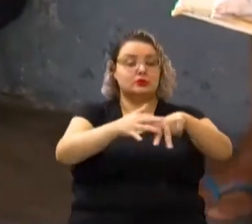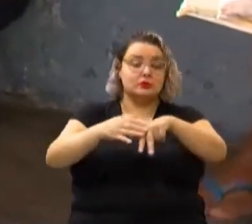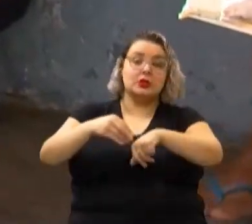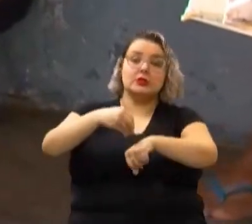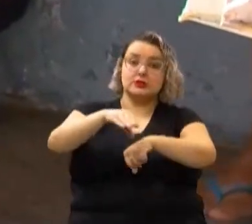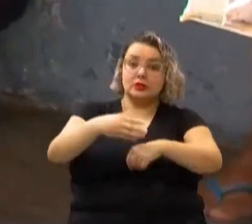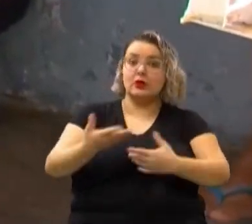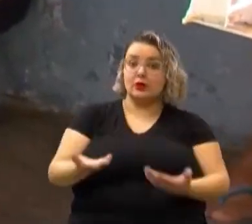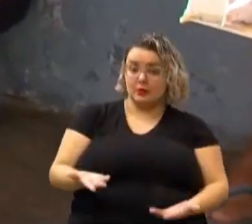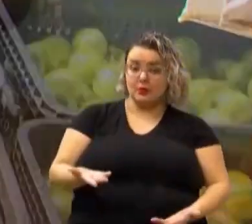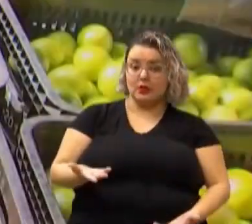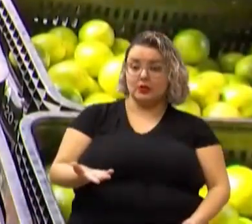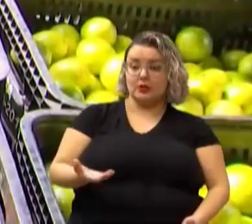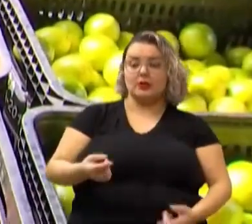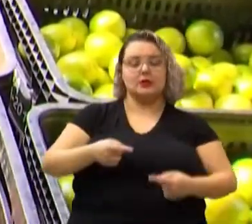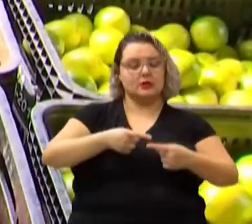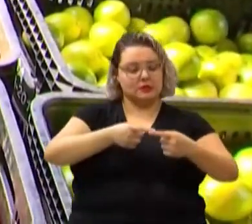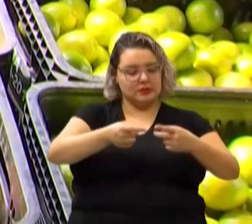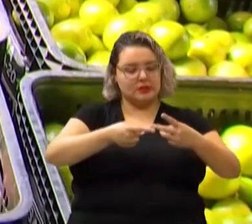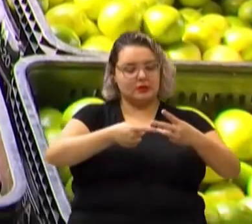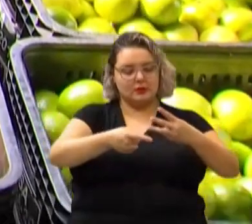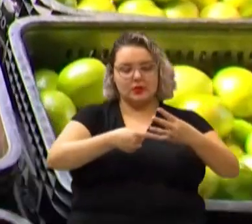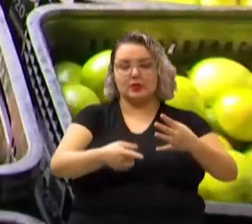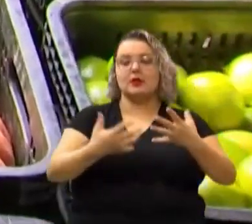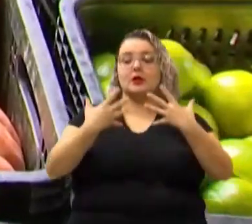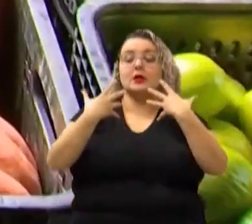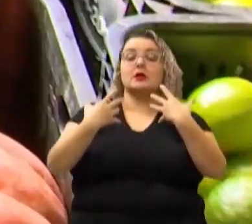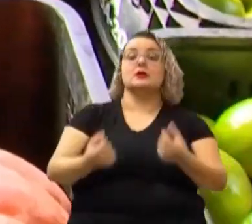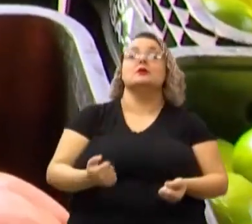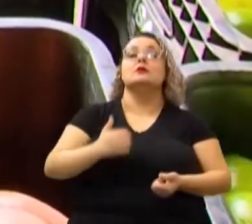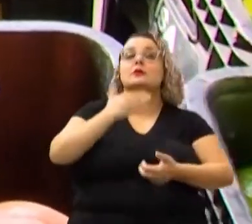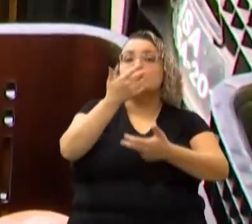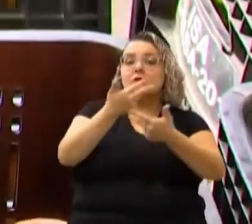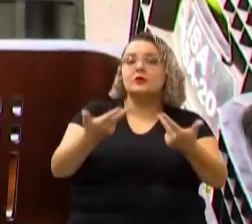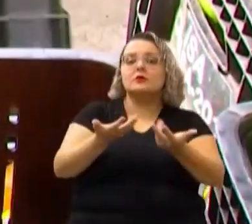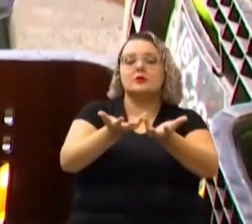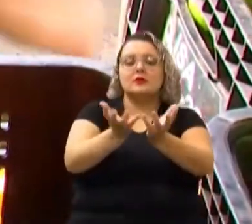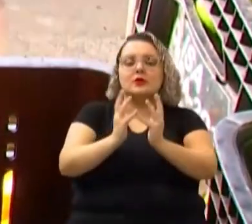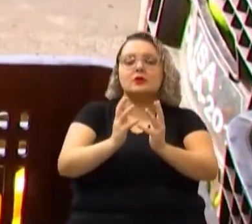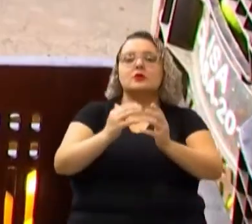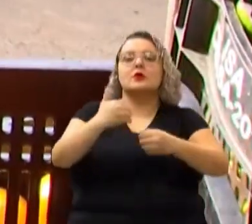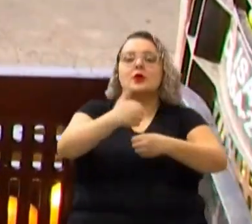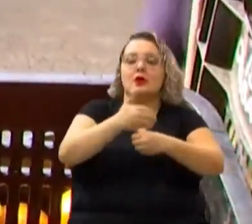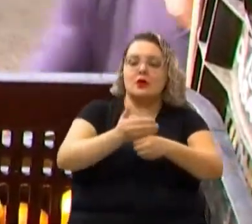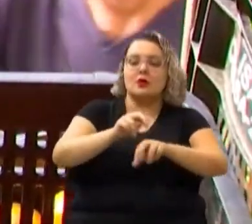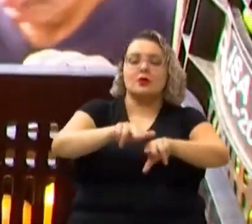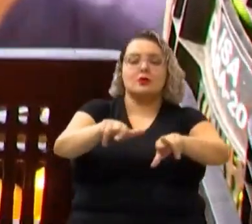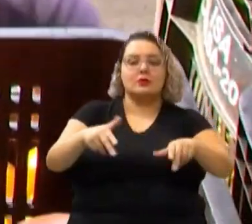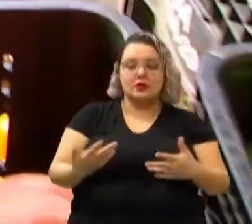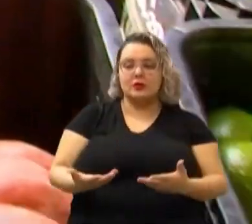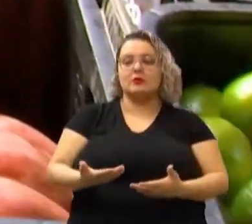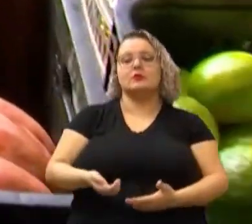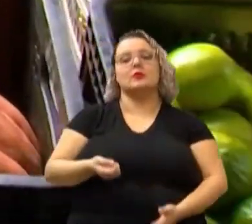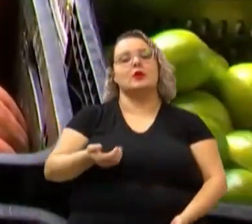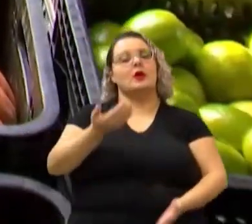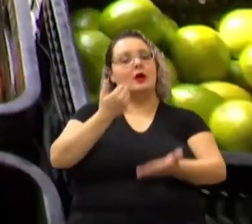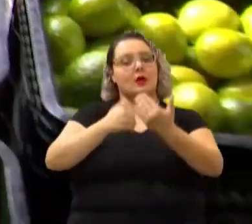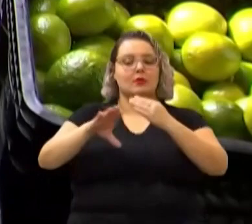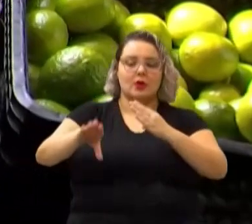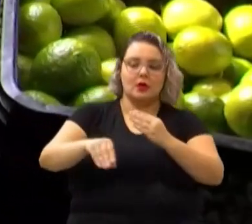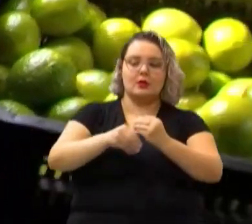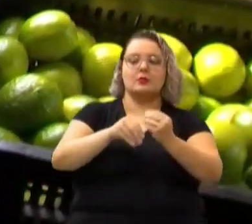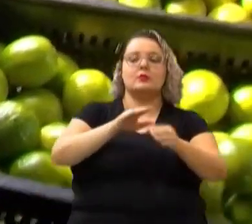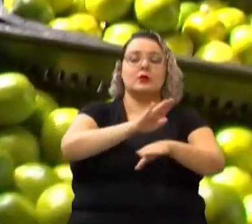atendidas, pacientes que são encaminhados e, semanalmente, eles recebem frutas, verduras e legumes para complementar